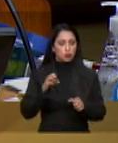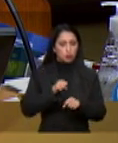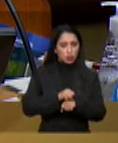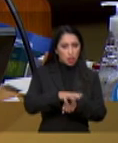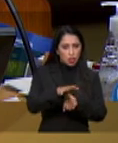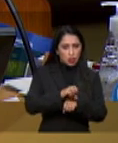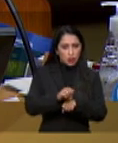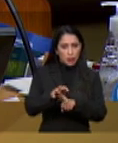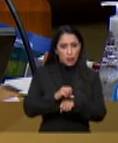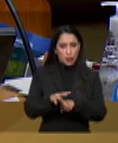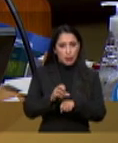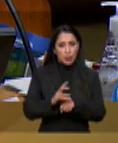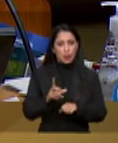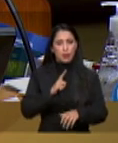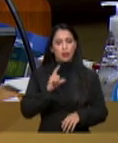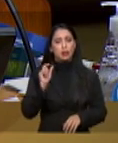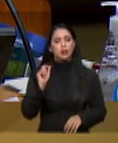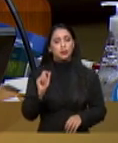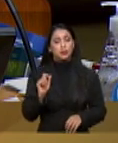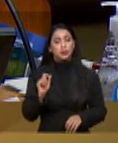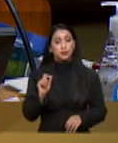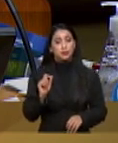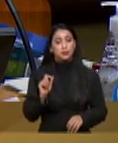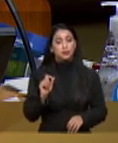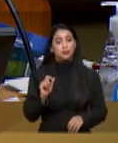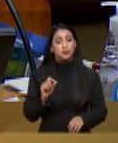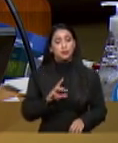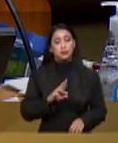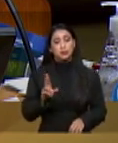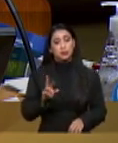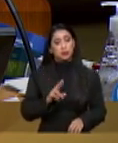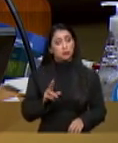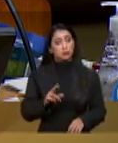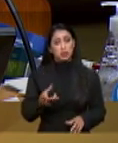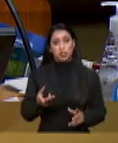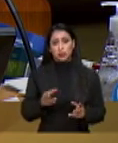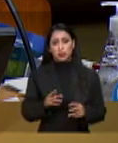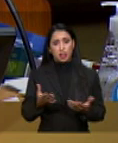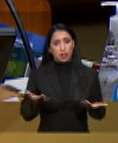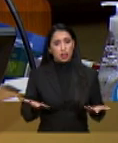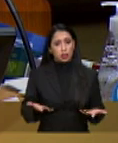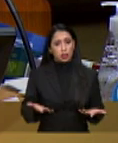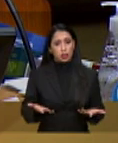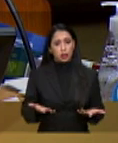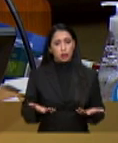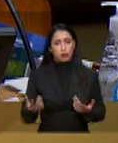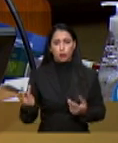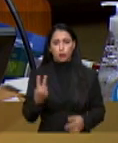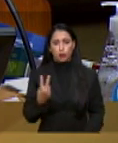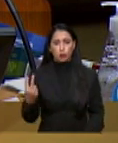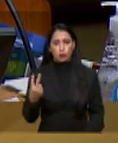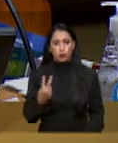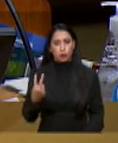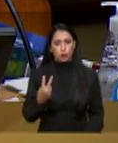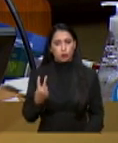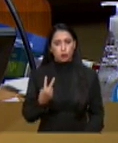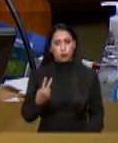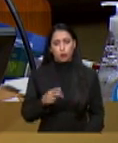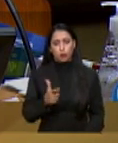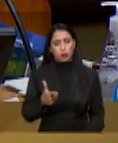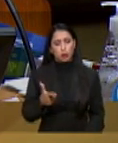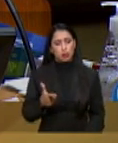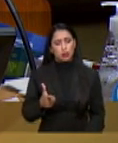e este não merecem um tratamento distinto e ambos não demandam ou não